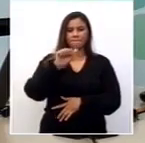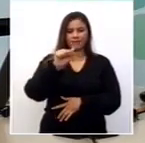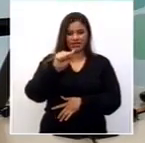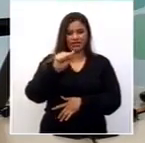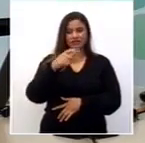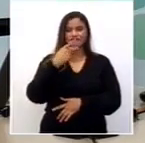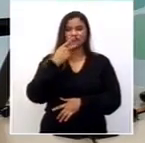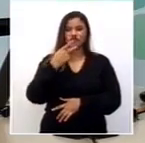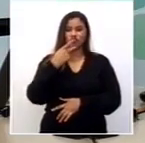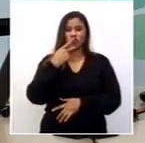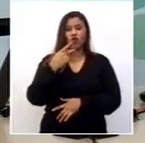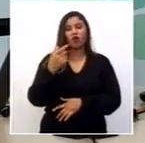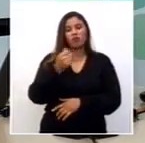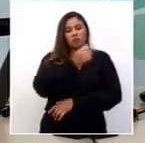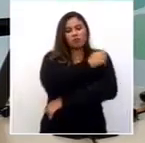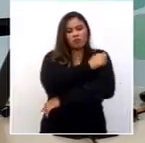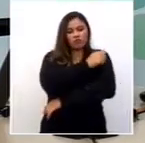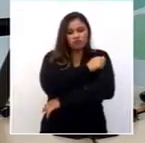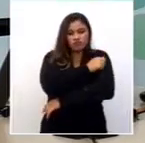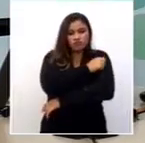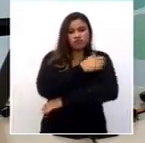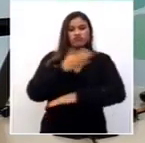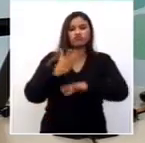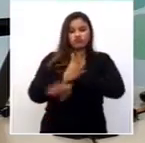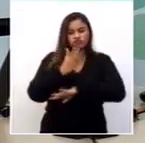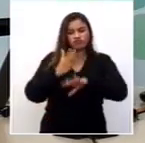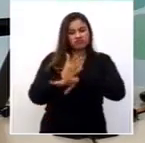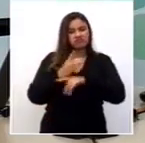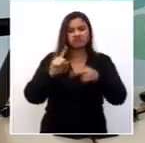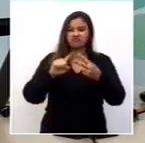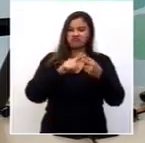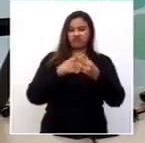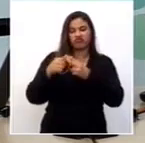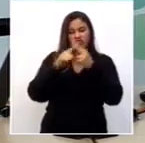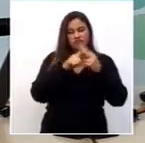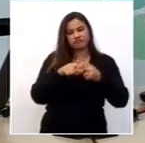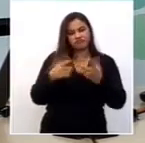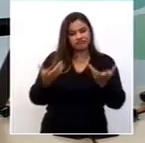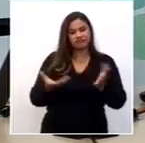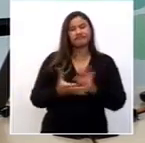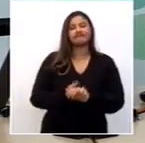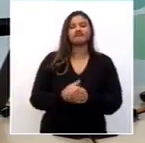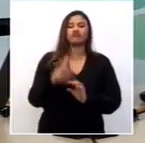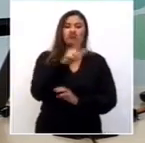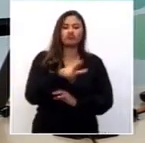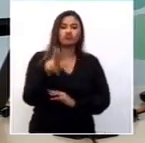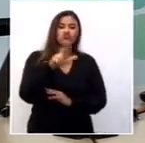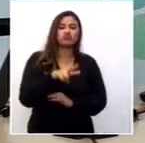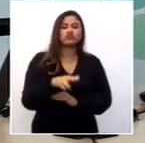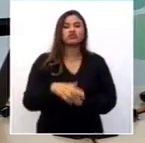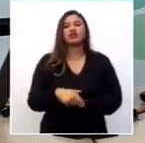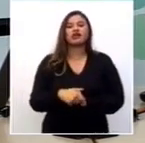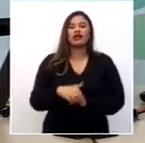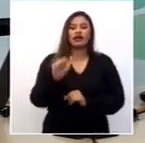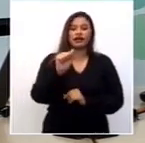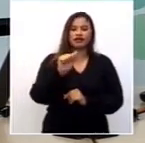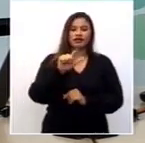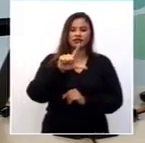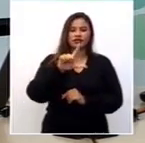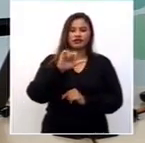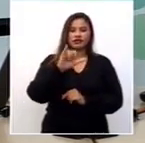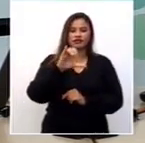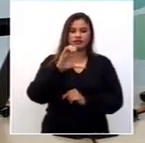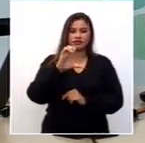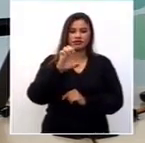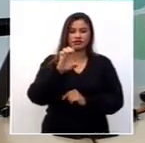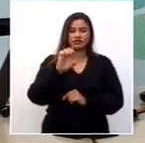né, do aluno por qualquer meio, qualquer ferramenta. A professora Alice falou do acompanhamento constante,